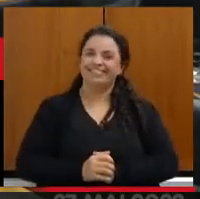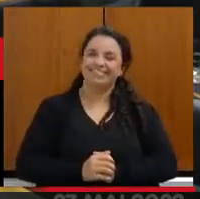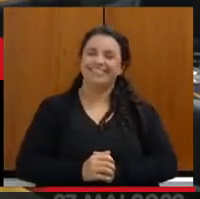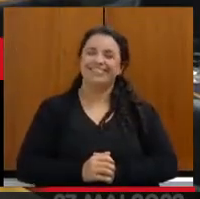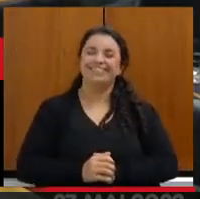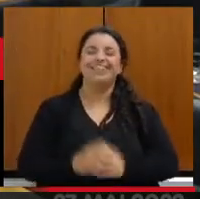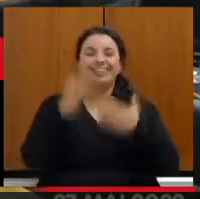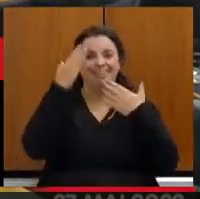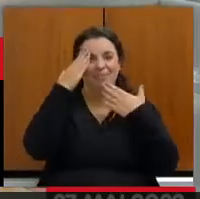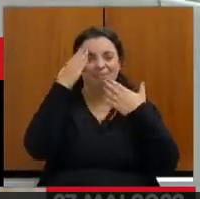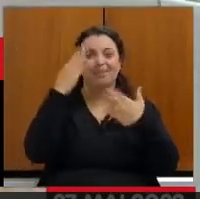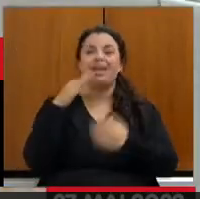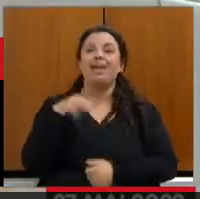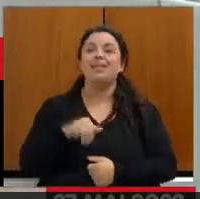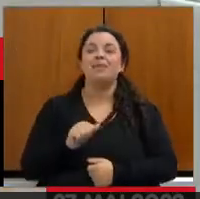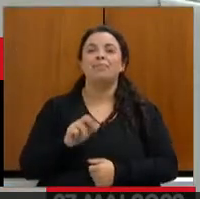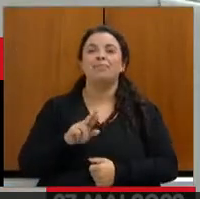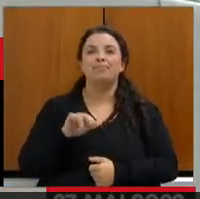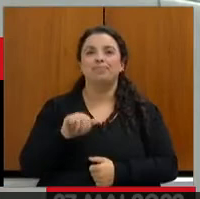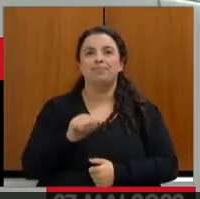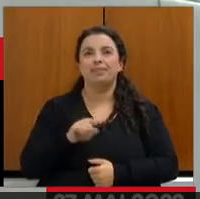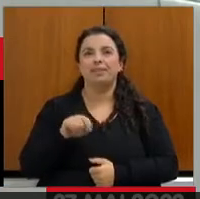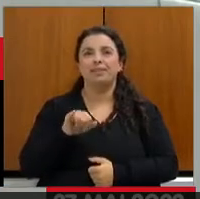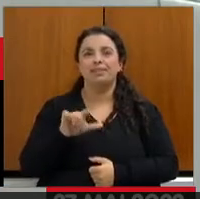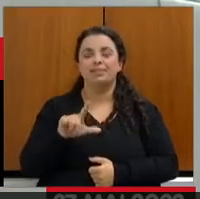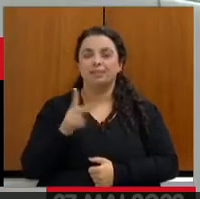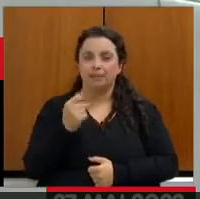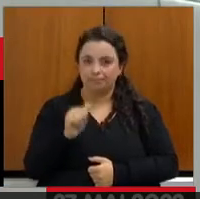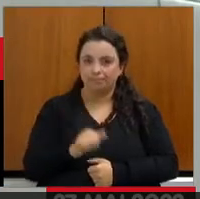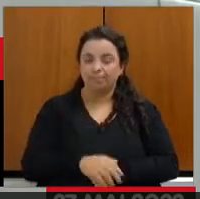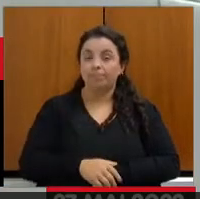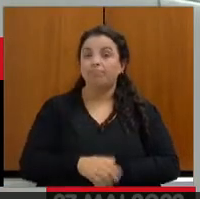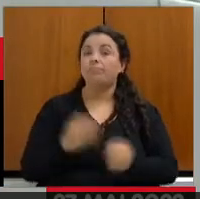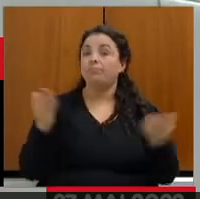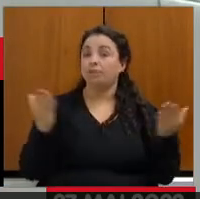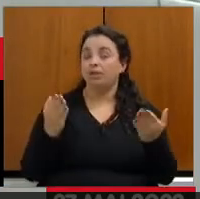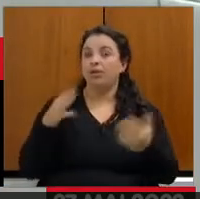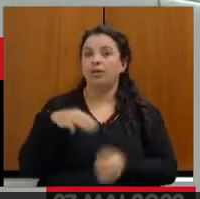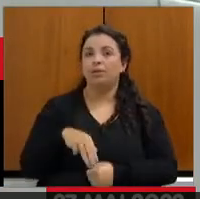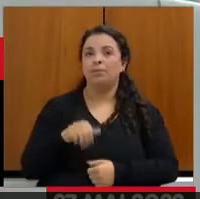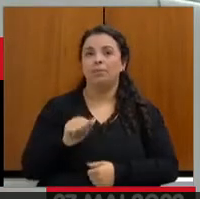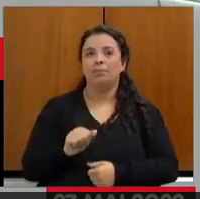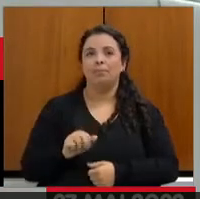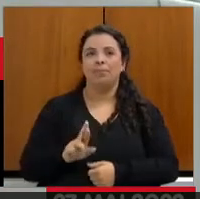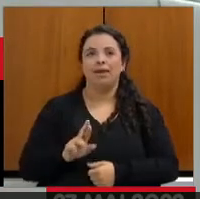é muito obrigada Maria Zilah ouviremos agora a Marlene